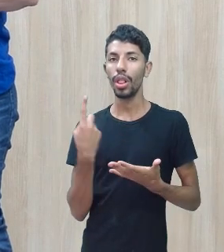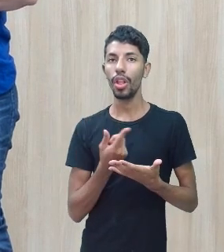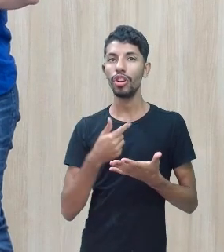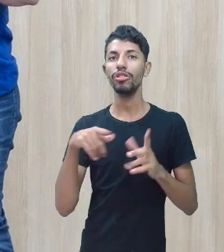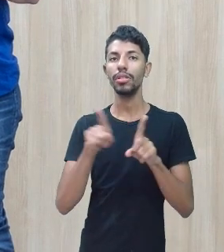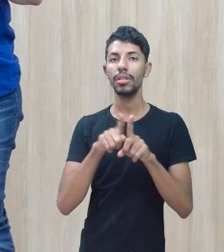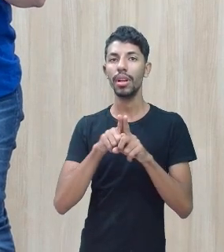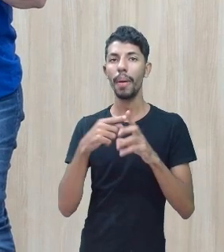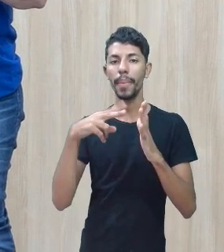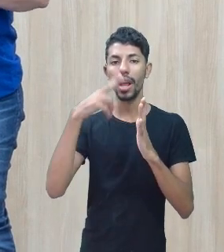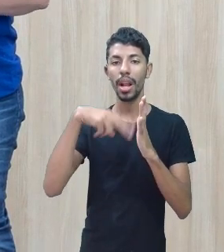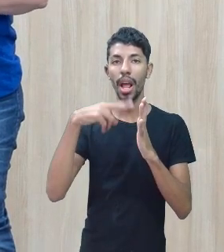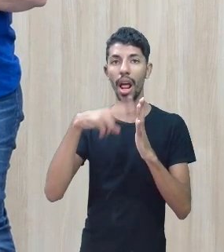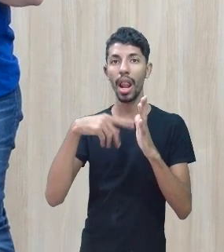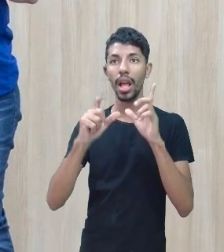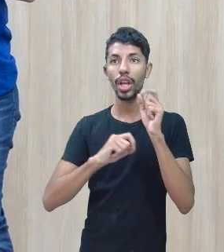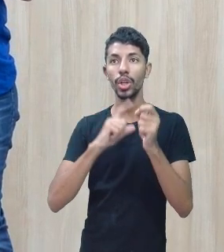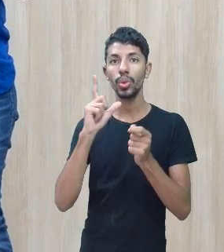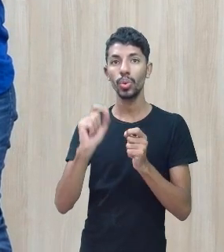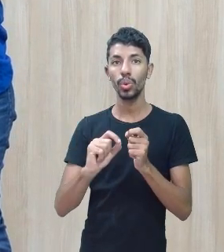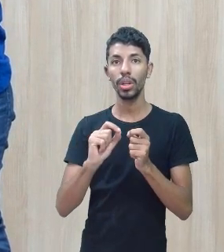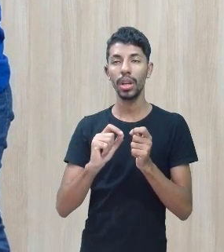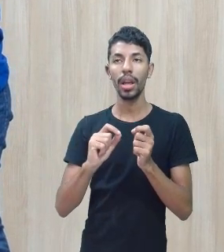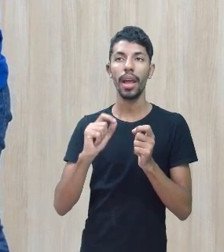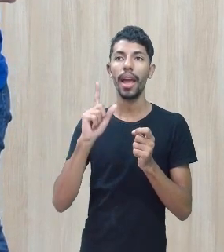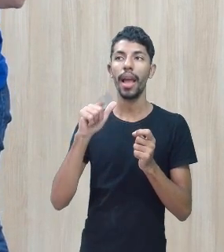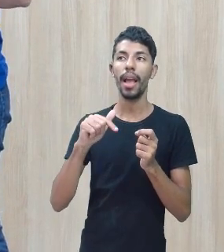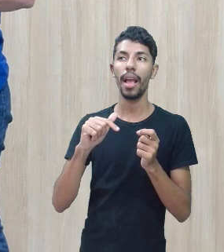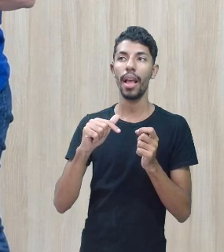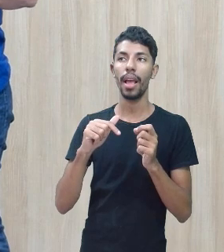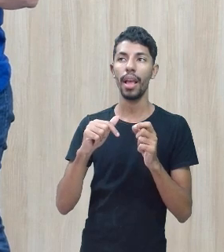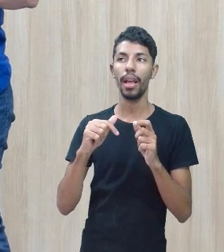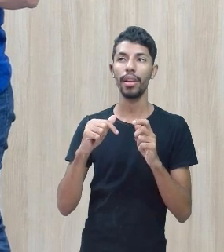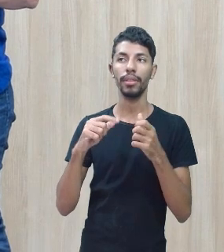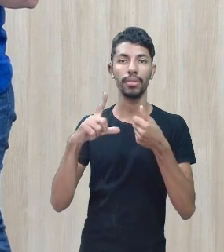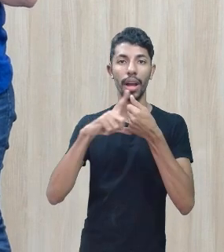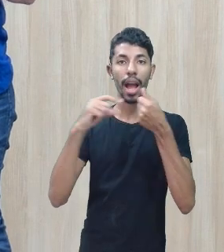artigo judicial, nós percebemos outros